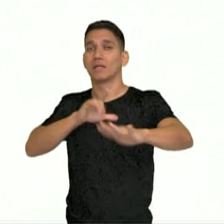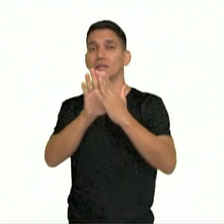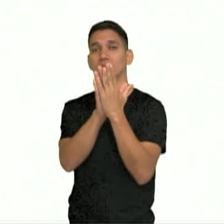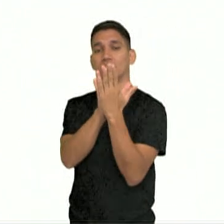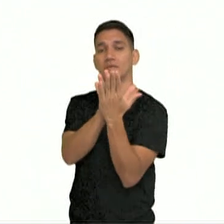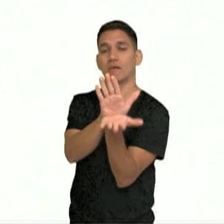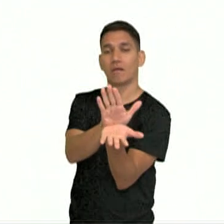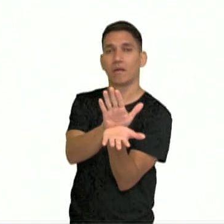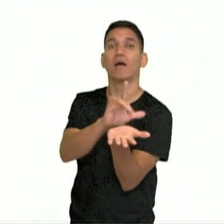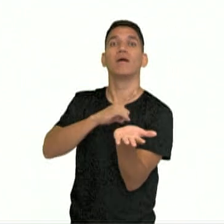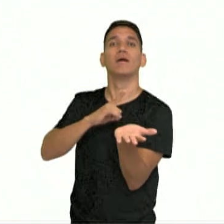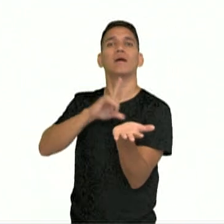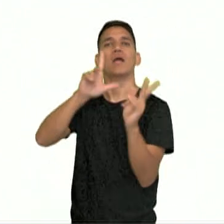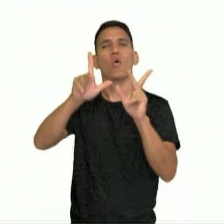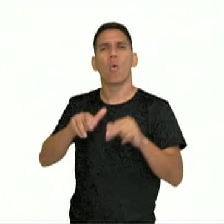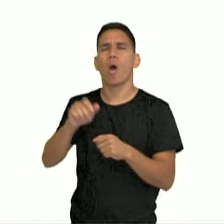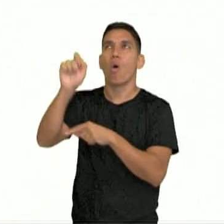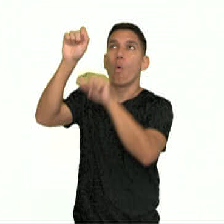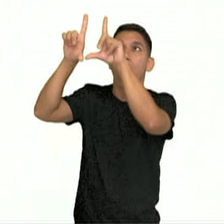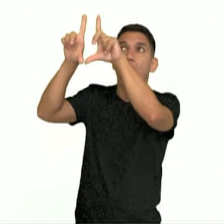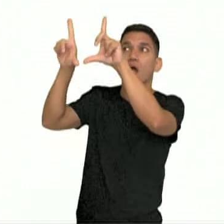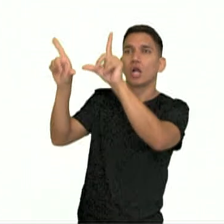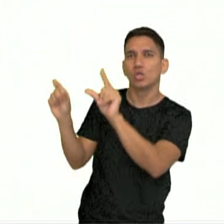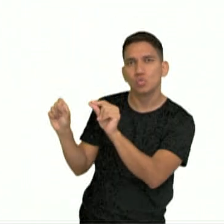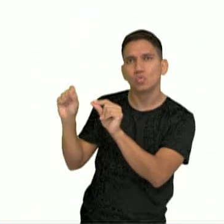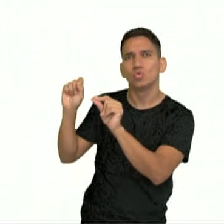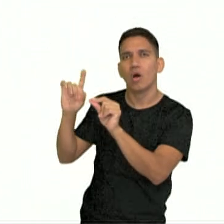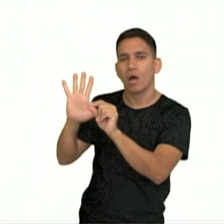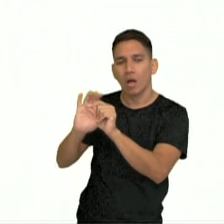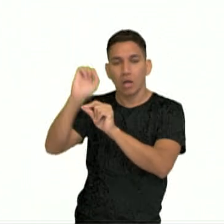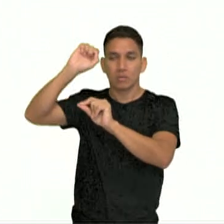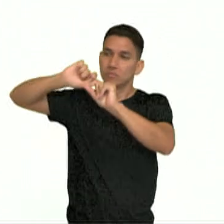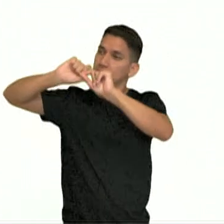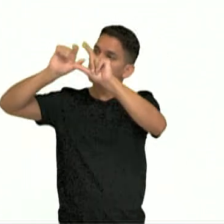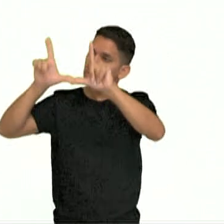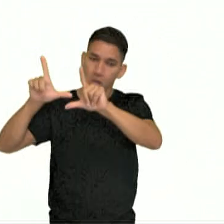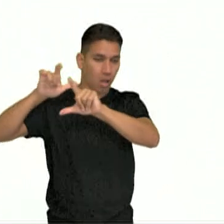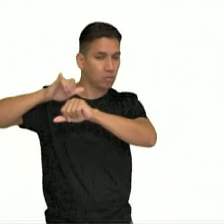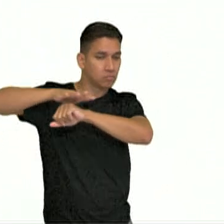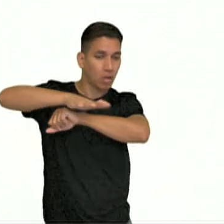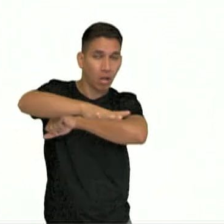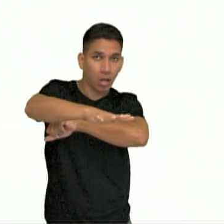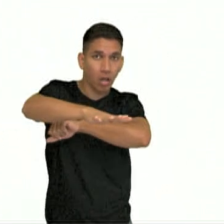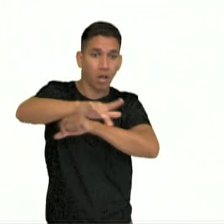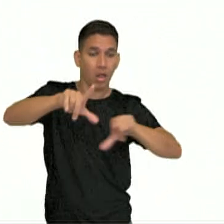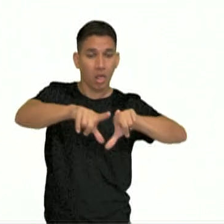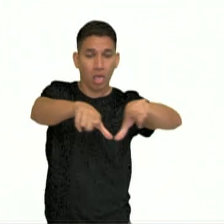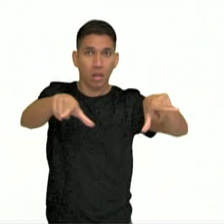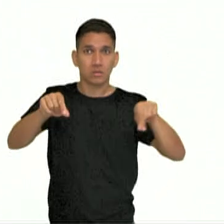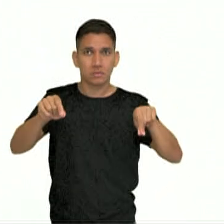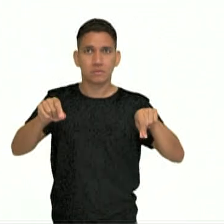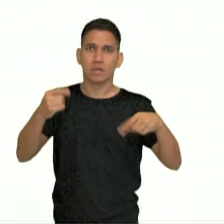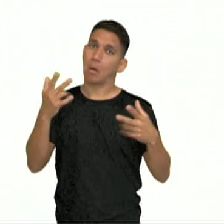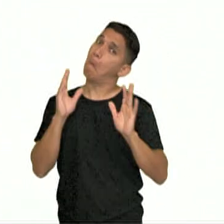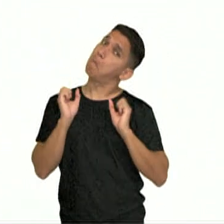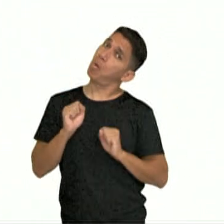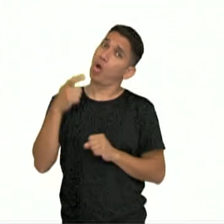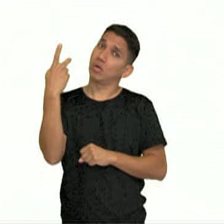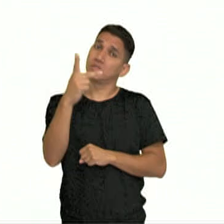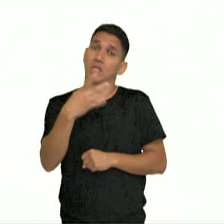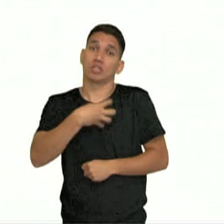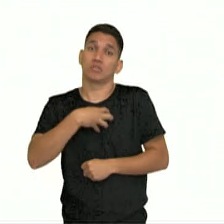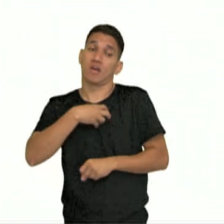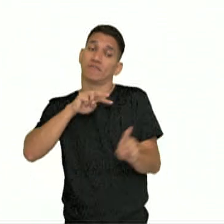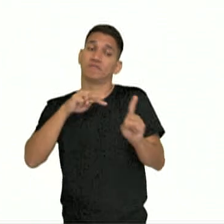no quê? Na lua, no reflexo da lua sobre a água. Pode ser que para vocês tenham vocês tenham um